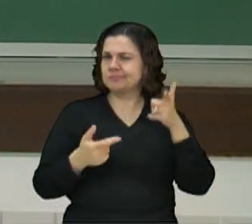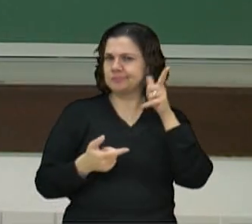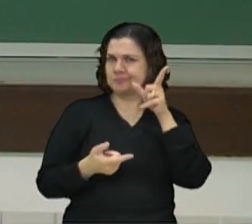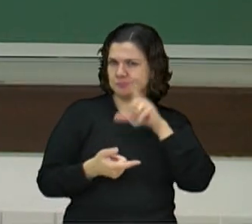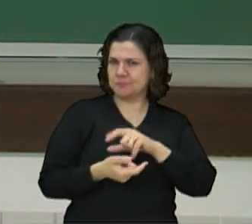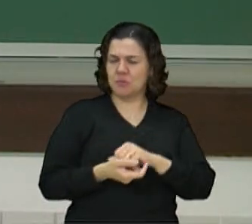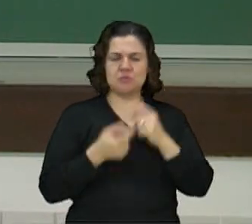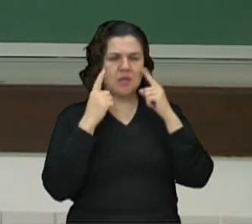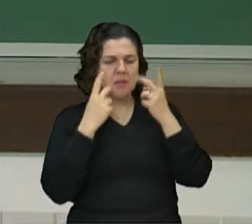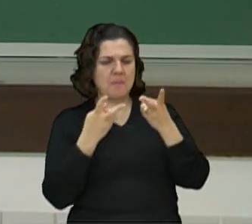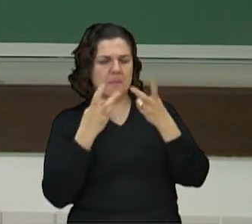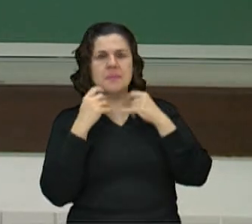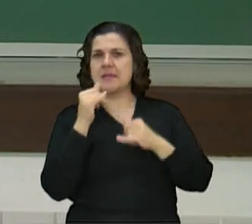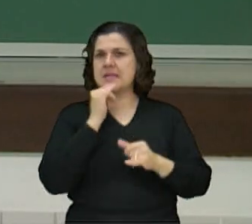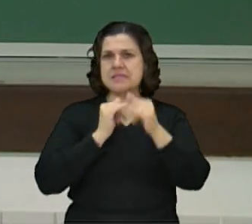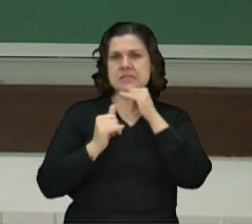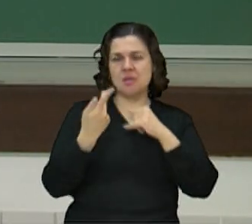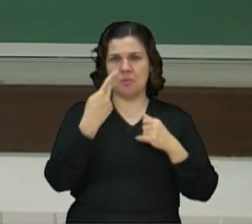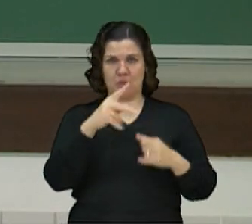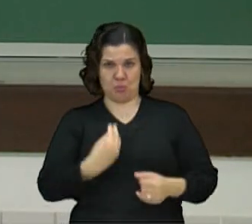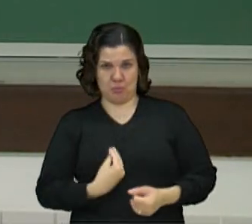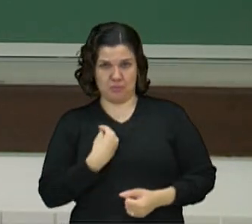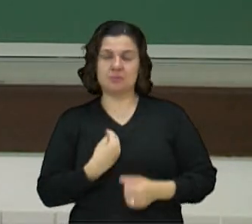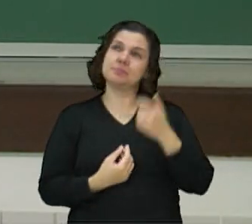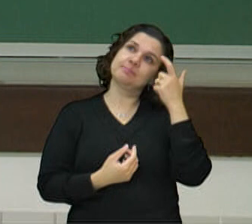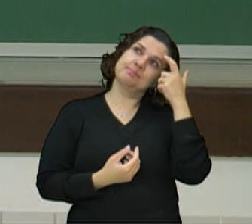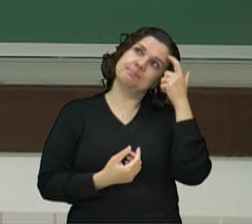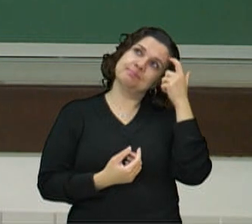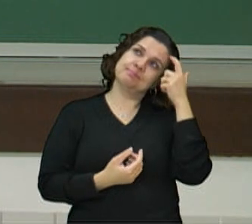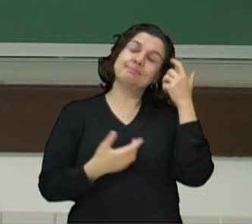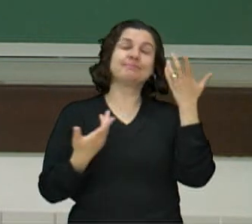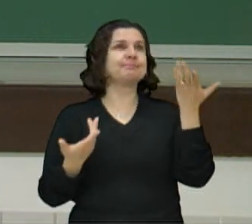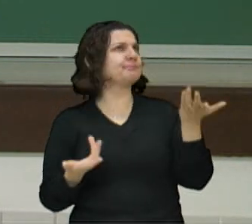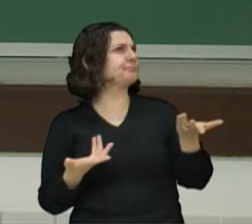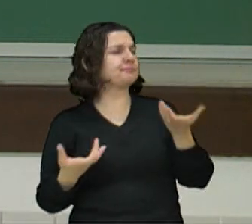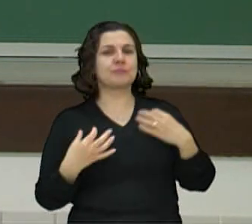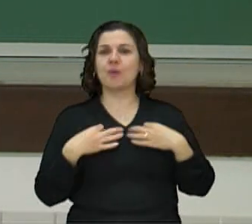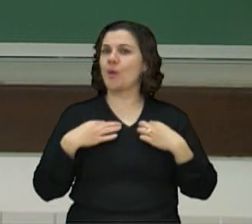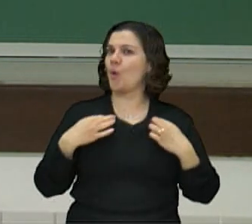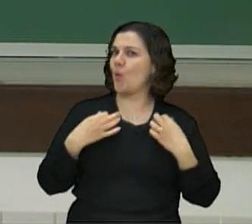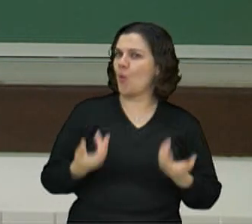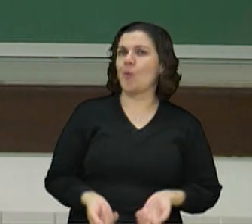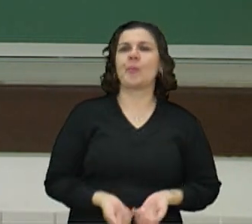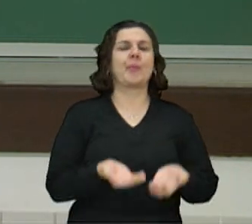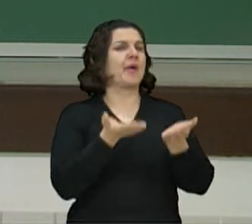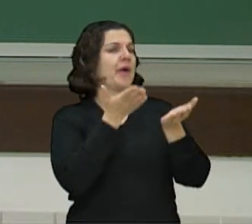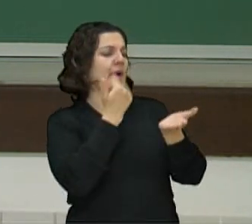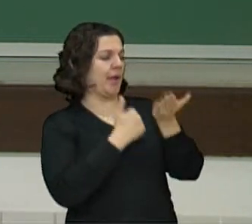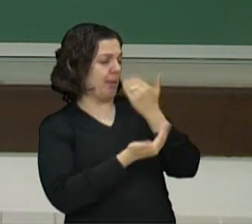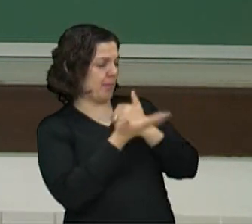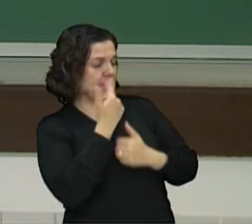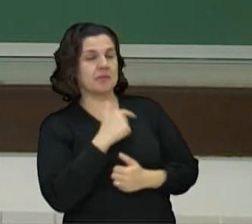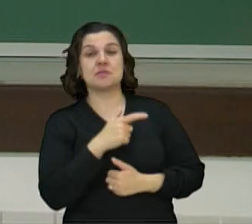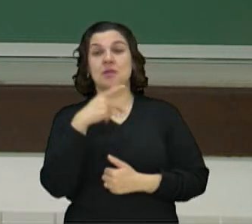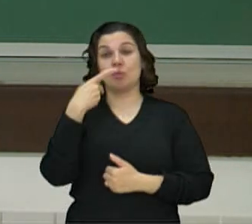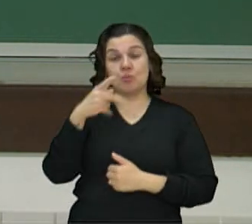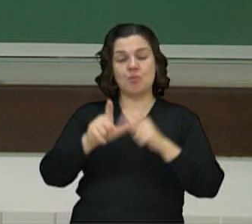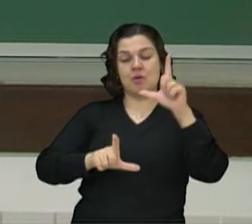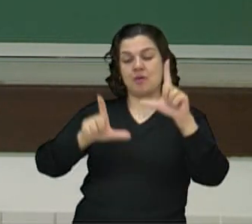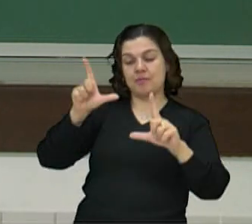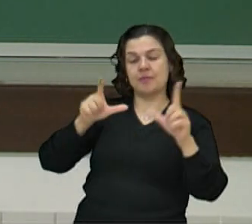consegue ver exemplos na sua vida disso? Em roupas, na sua alimentação, nos seus programas de